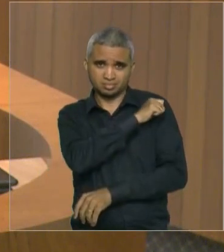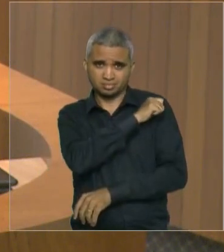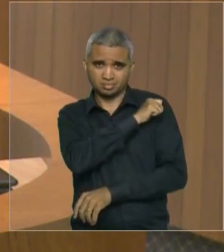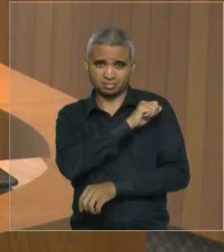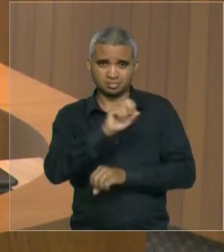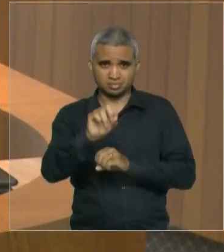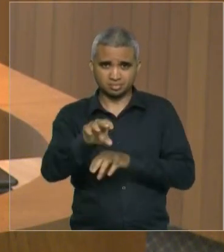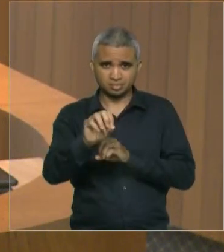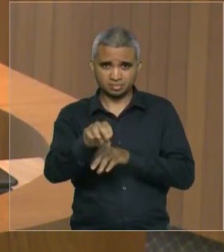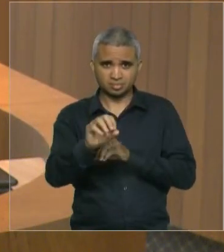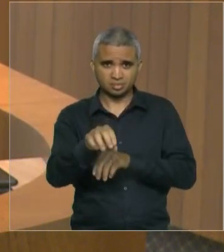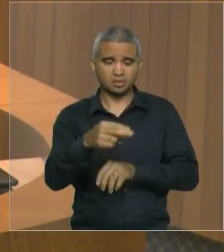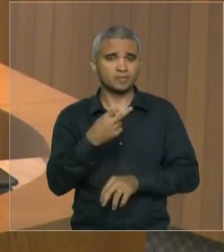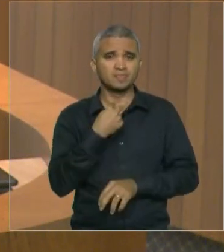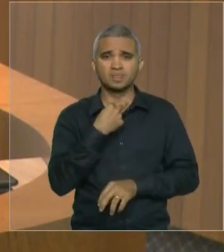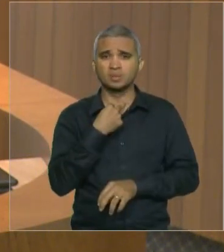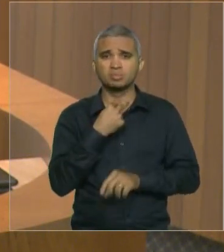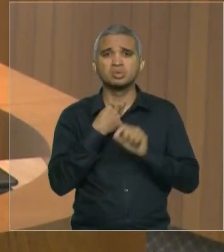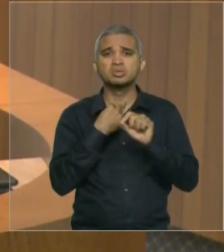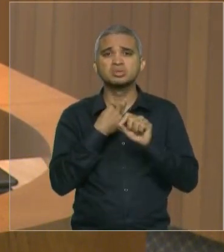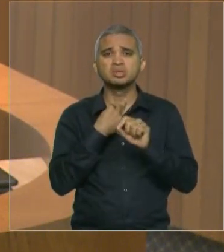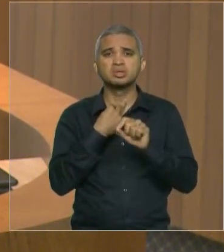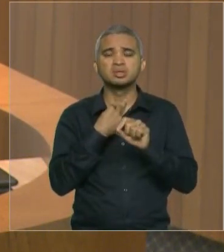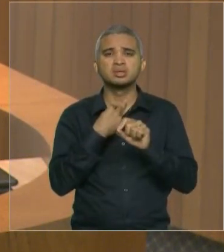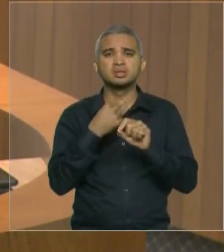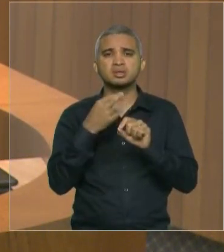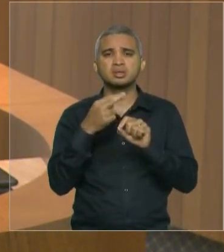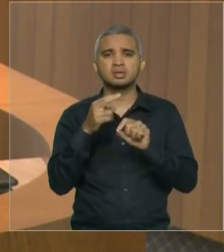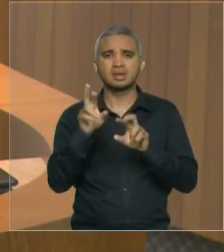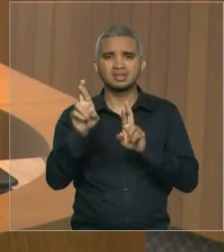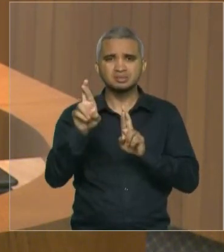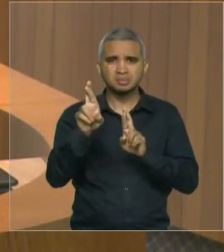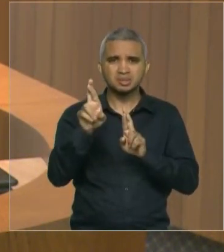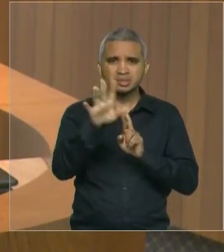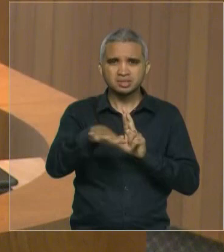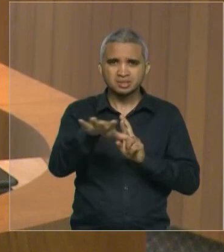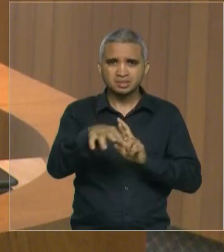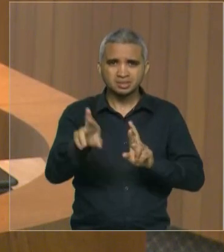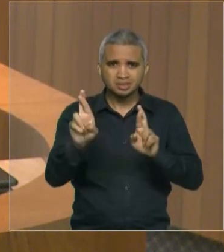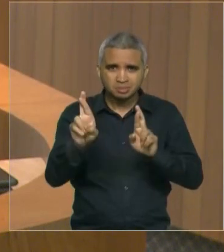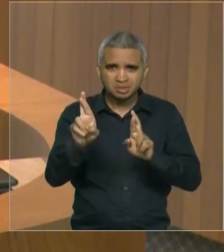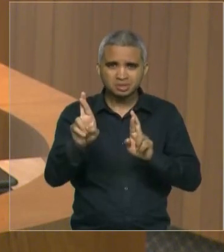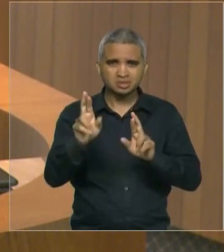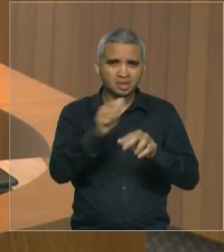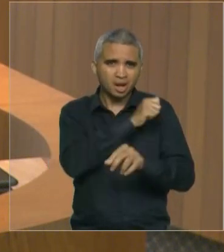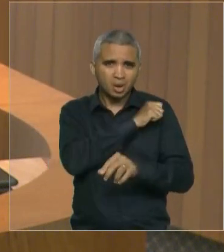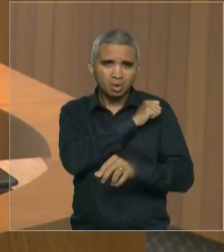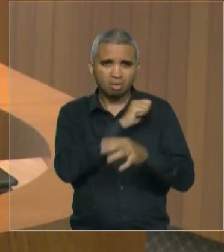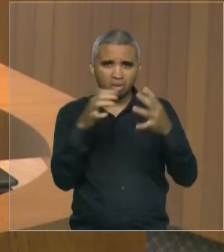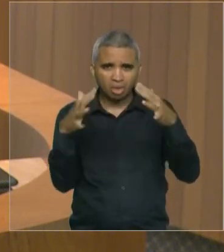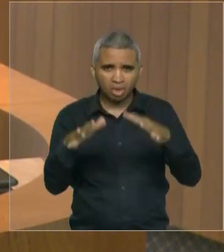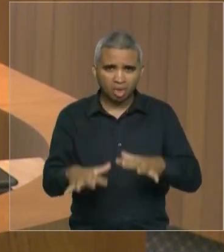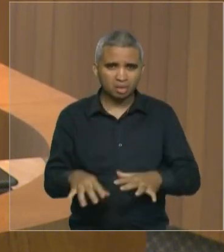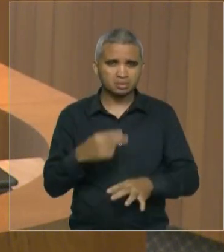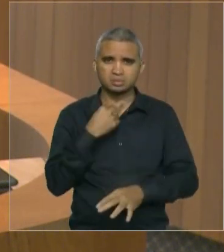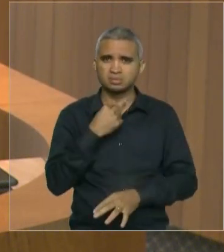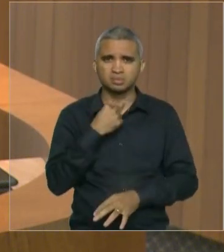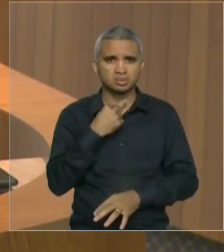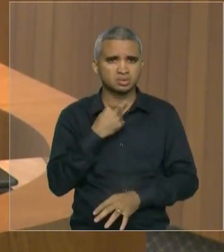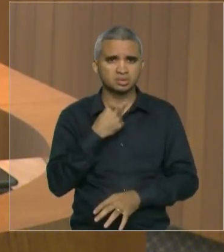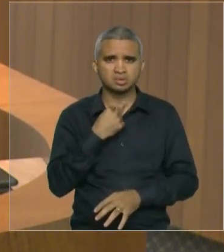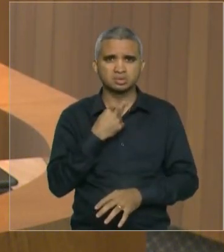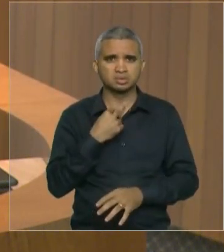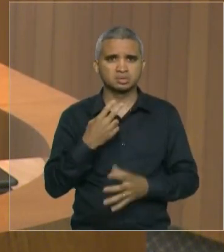a esperança dos alunos da universidade num Maranhão digno, num Maranhão justo, num Brasil de